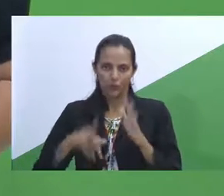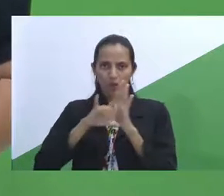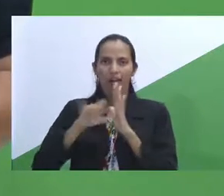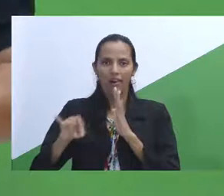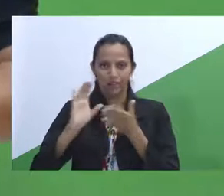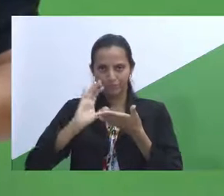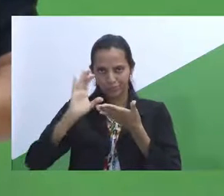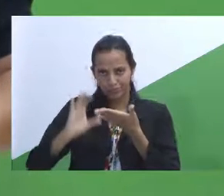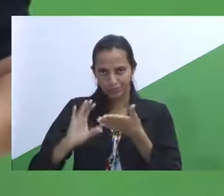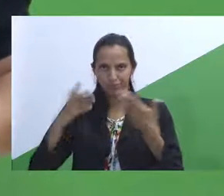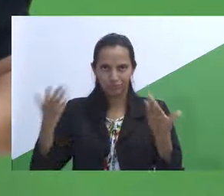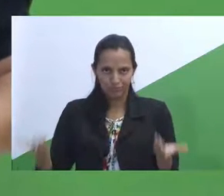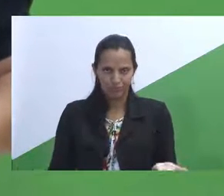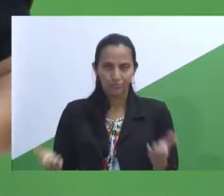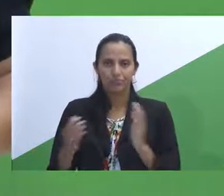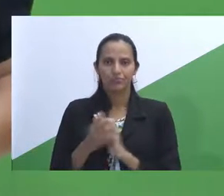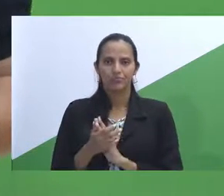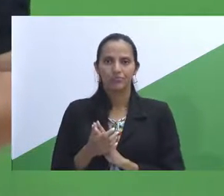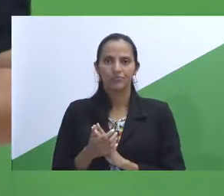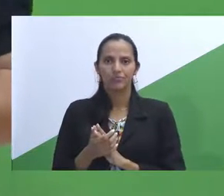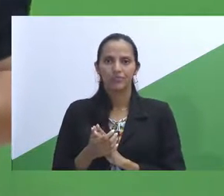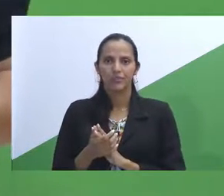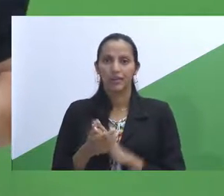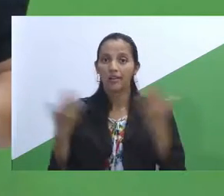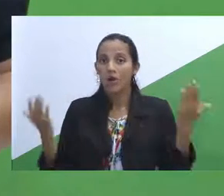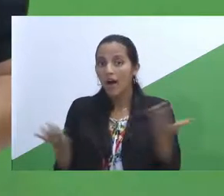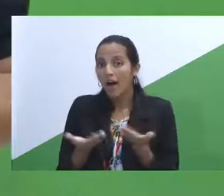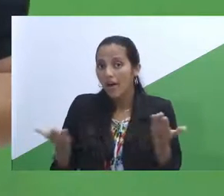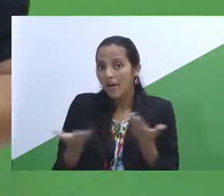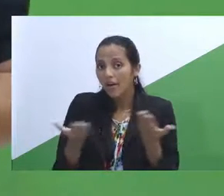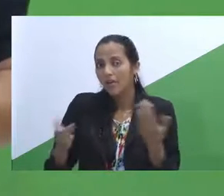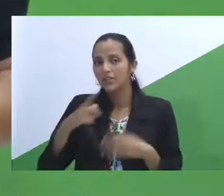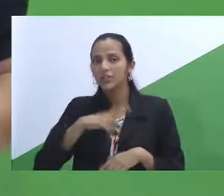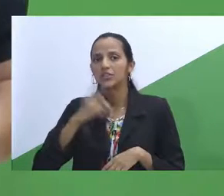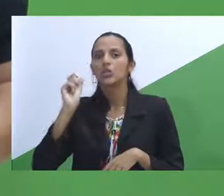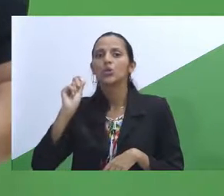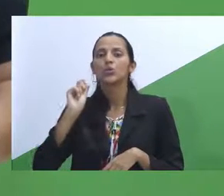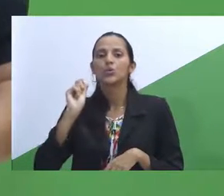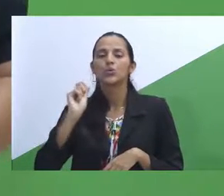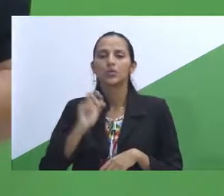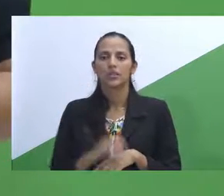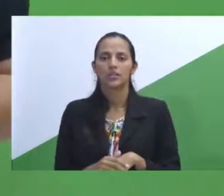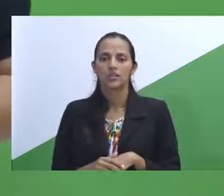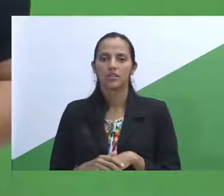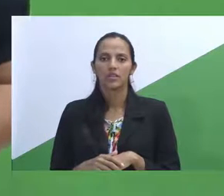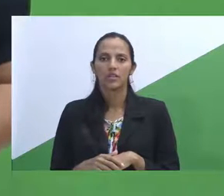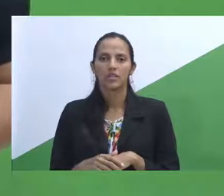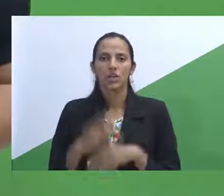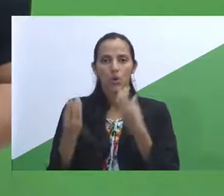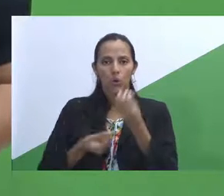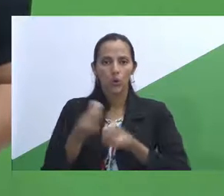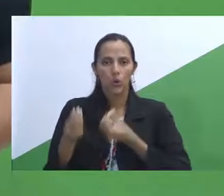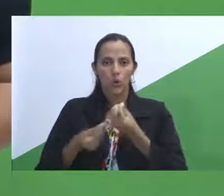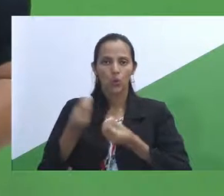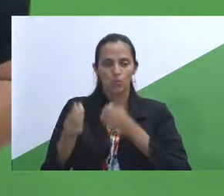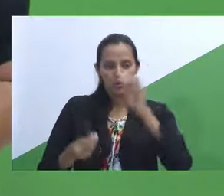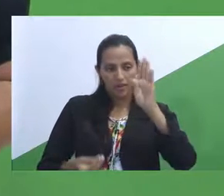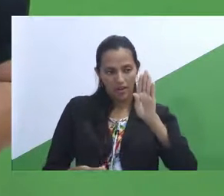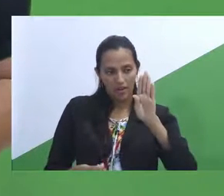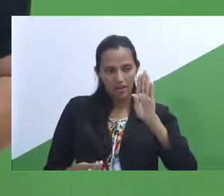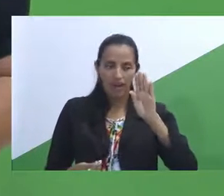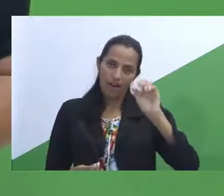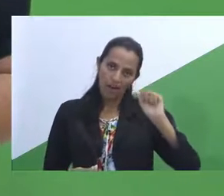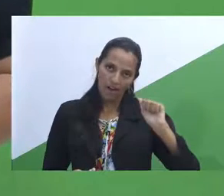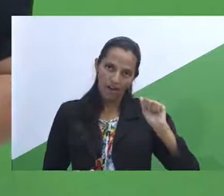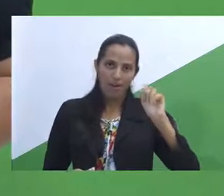O que que acontece agora? A partir de agora, a gente tem, então, aí um esfacelamento, né, dessa A e B, ok?